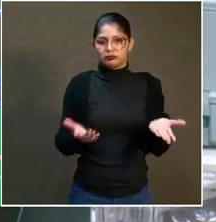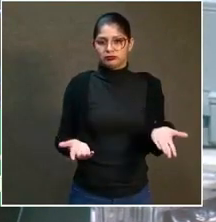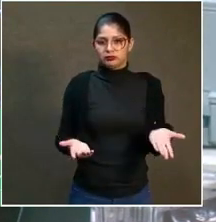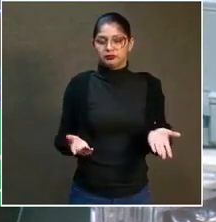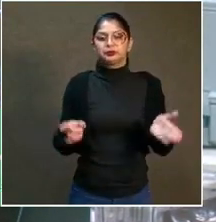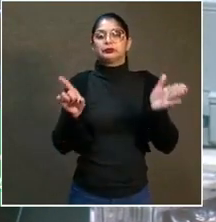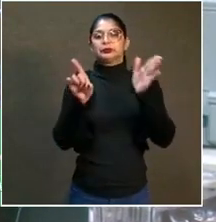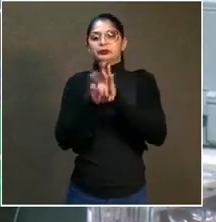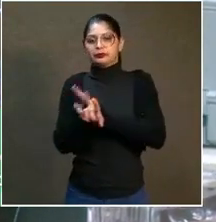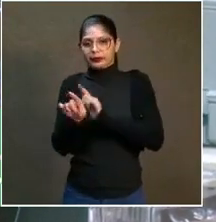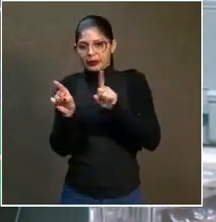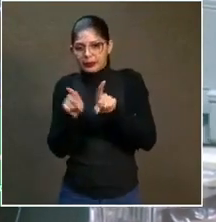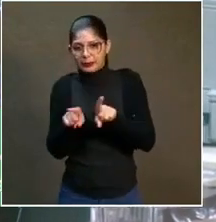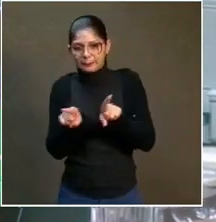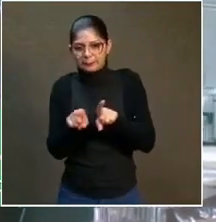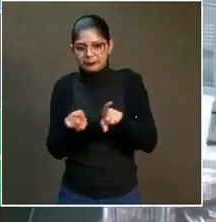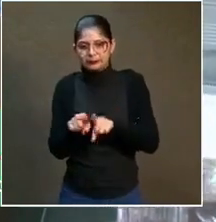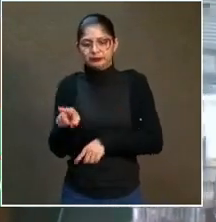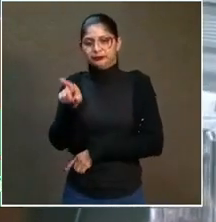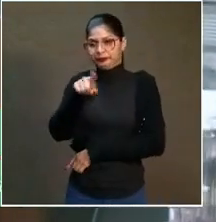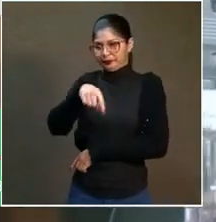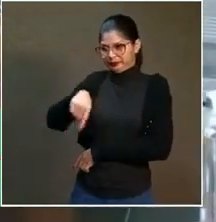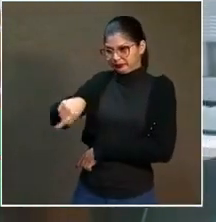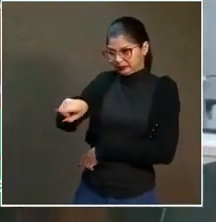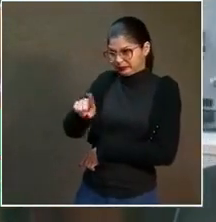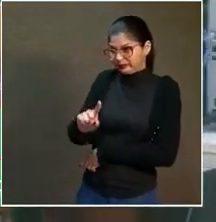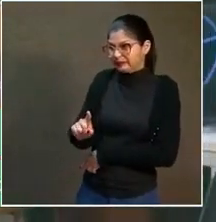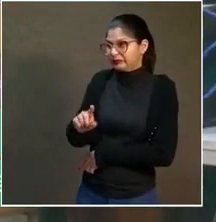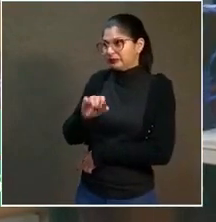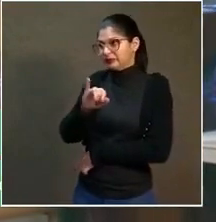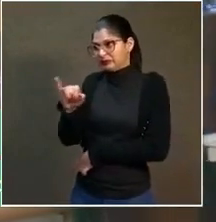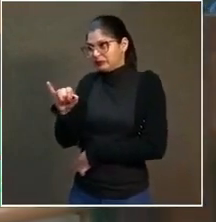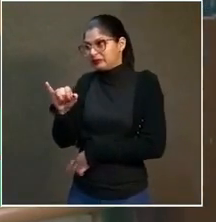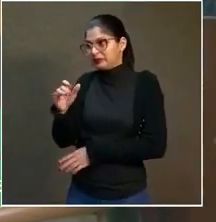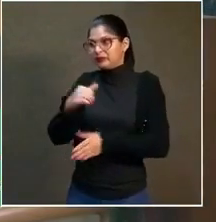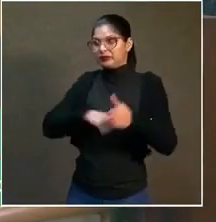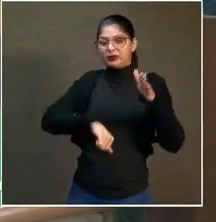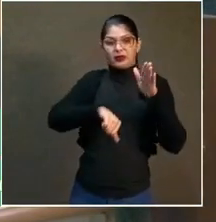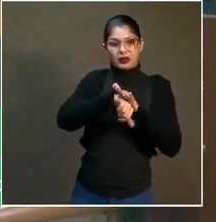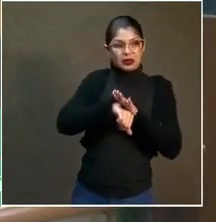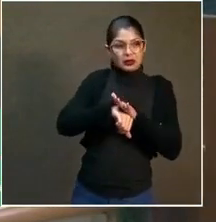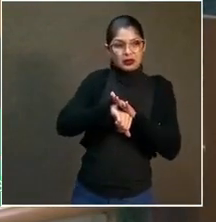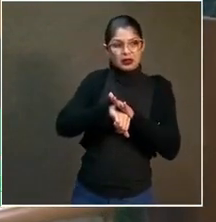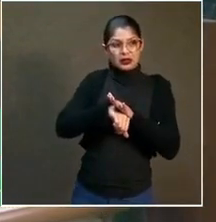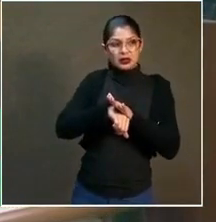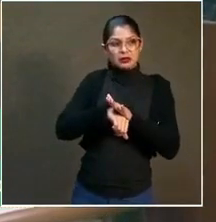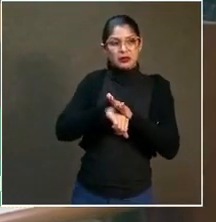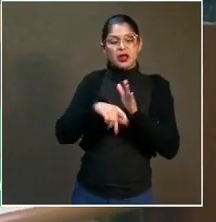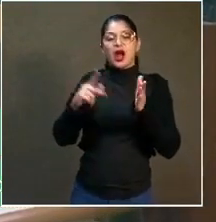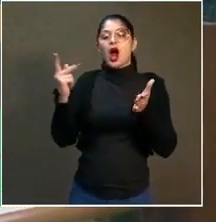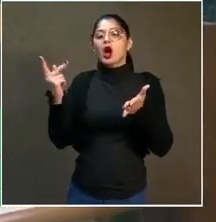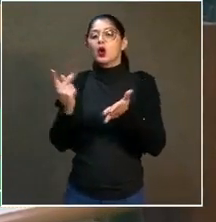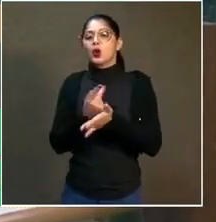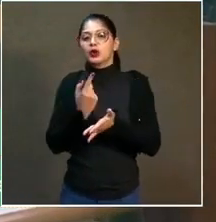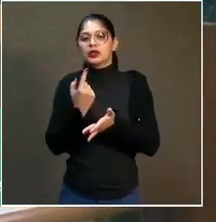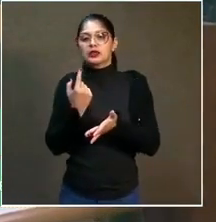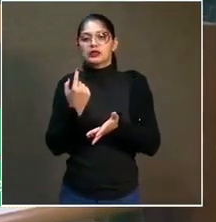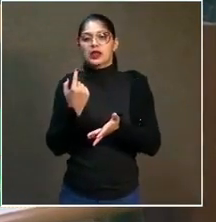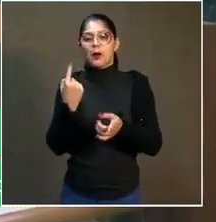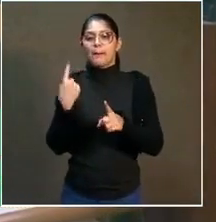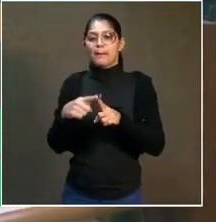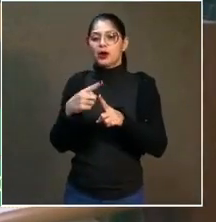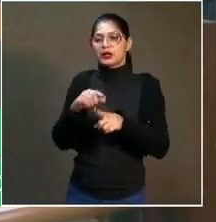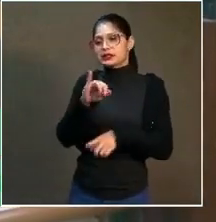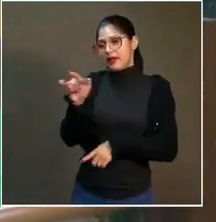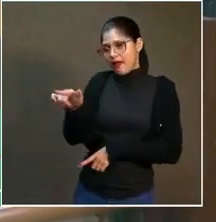Vai ser perguntado a vossas excelências se o crime foi praticado em razão dela ser